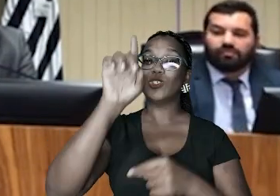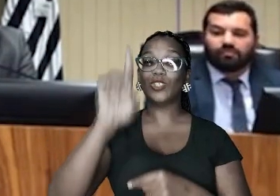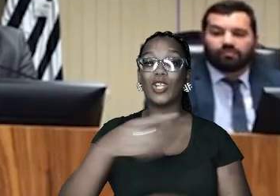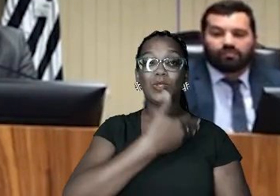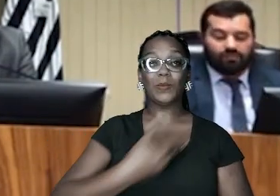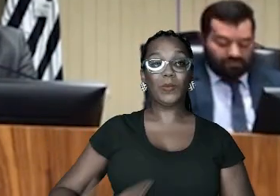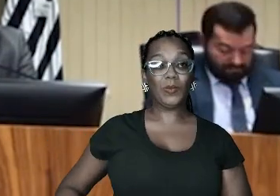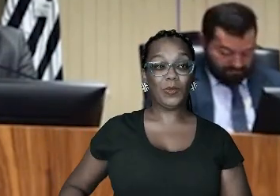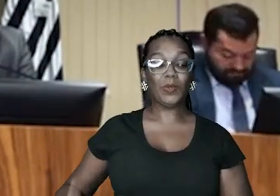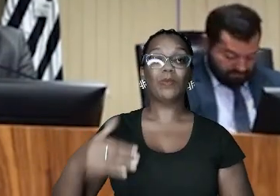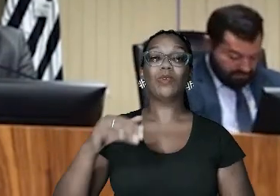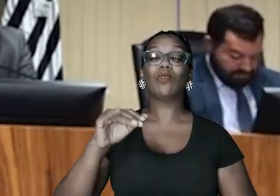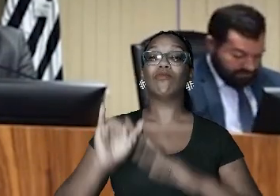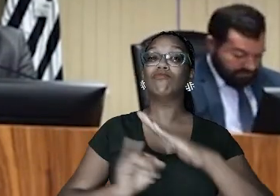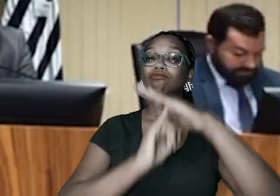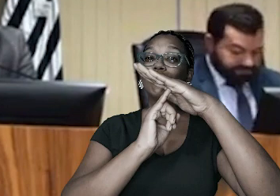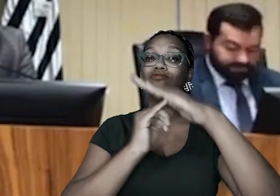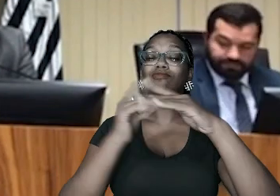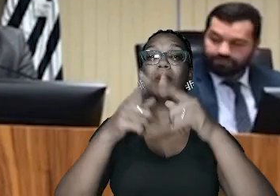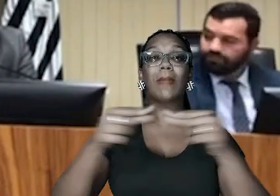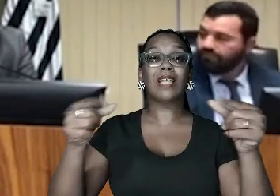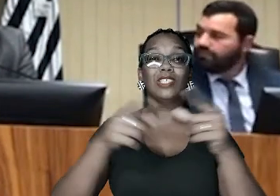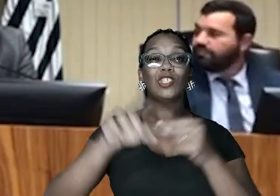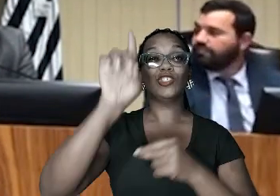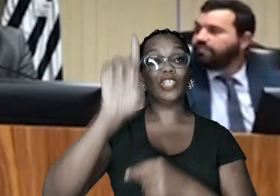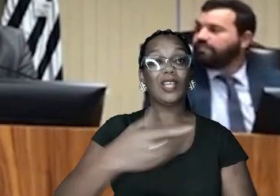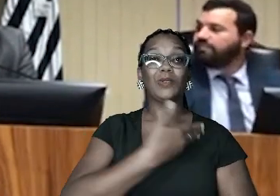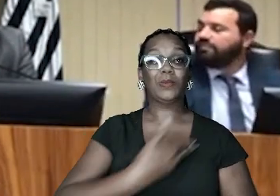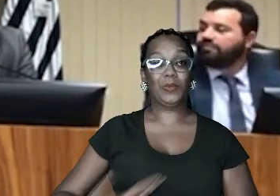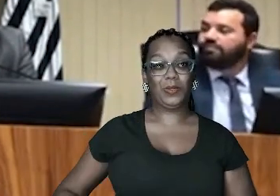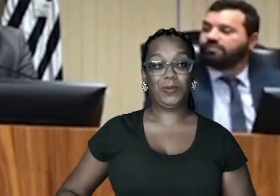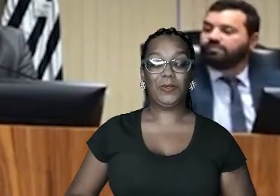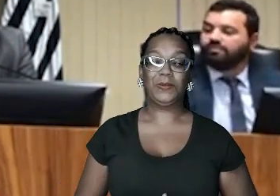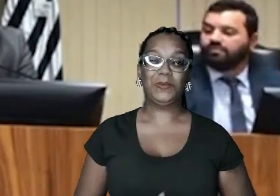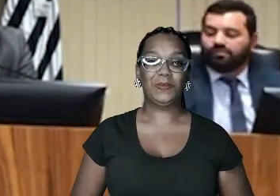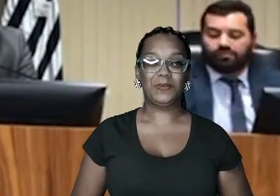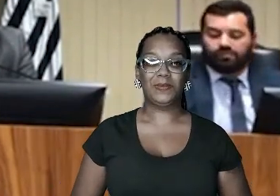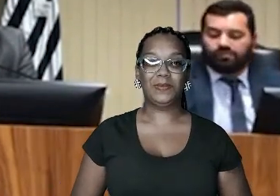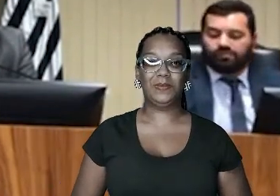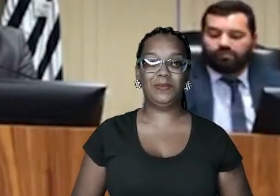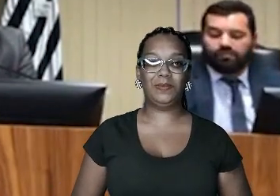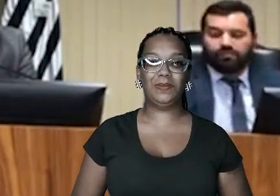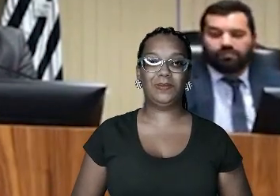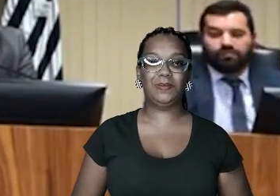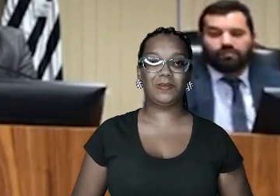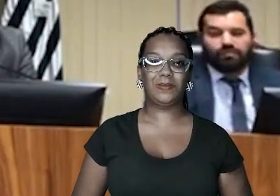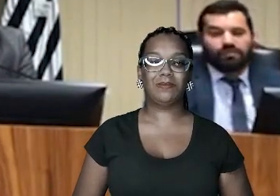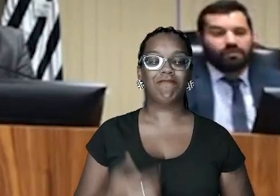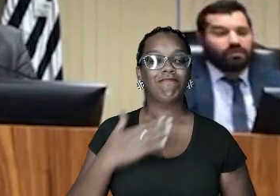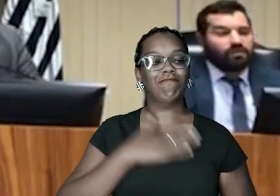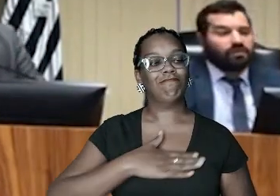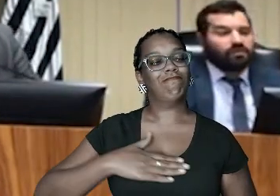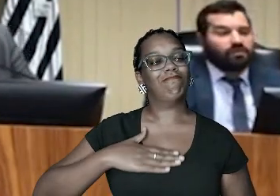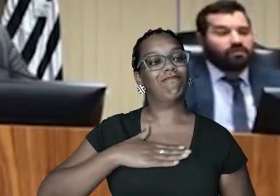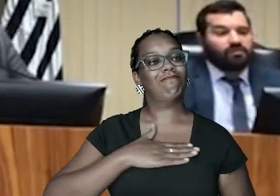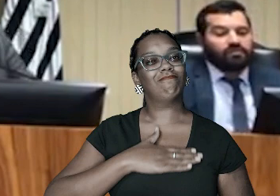financeira pela Universidade de Brasília em Direito Público pelo Instituto Brasiliense de direito público